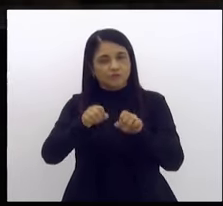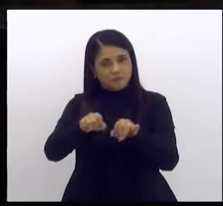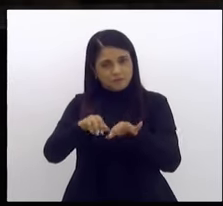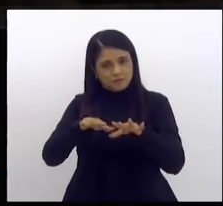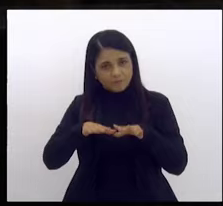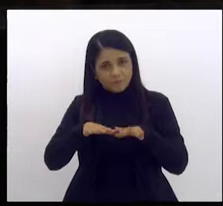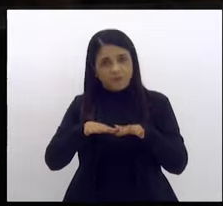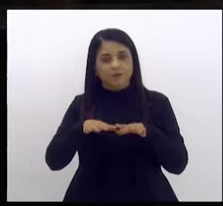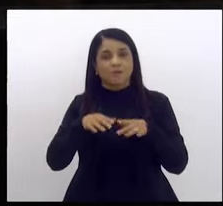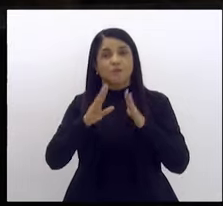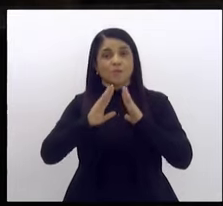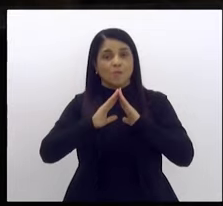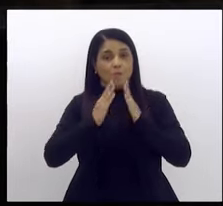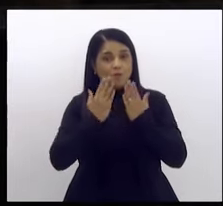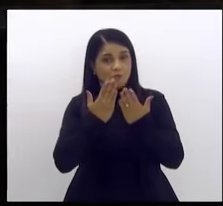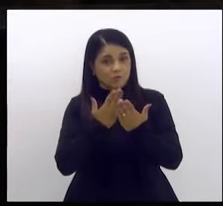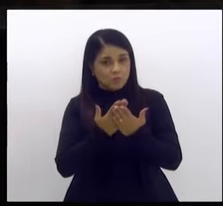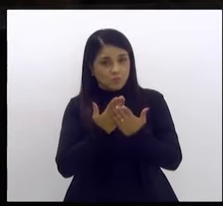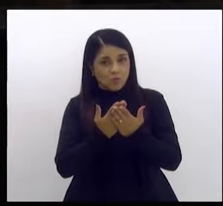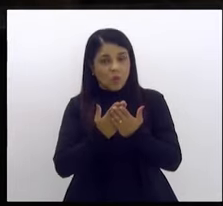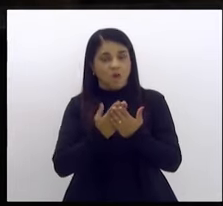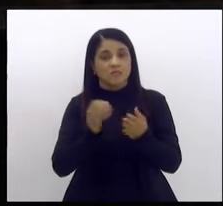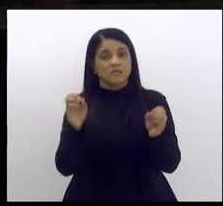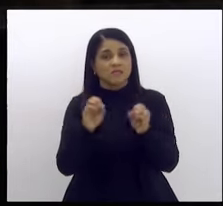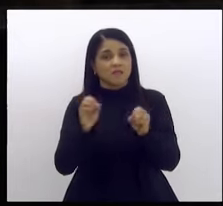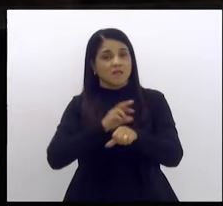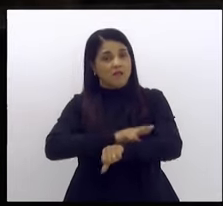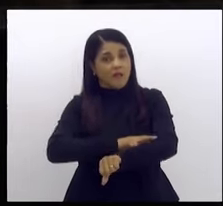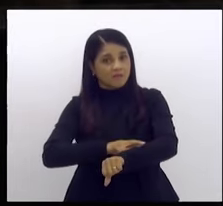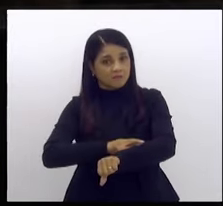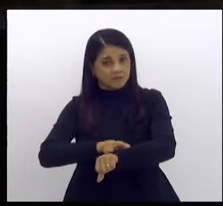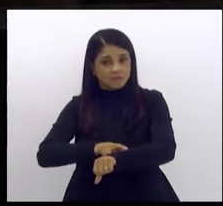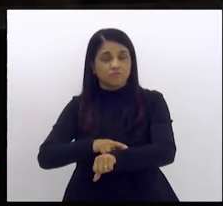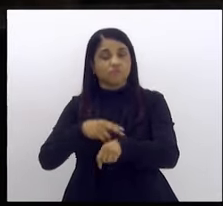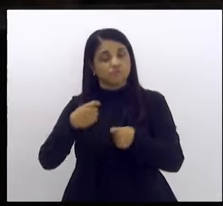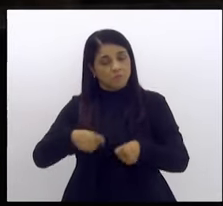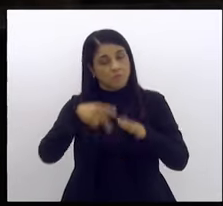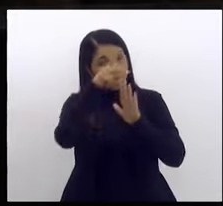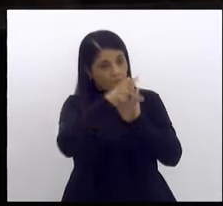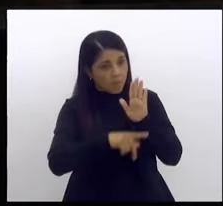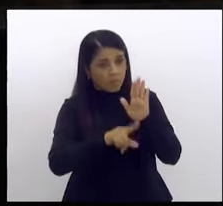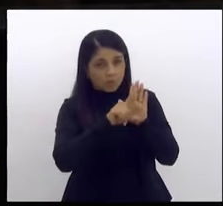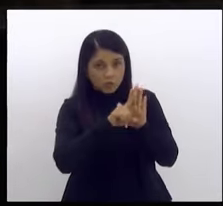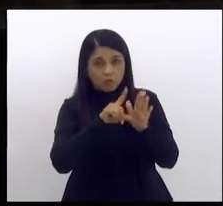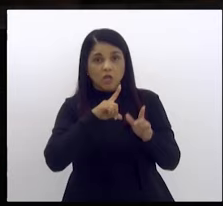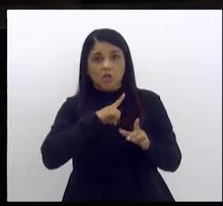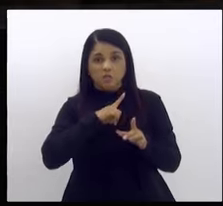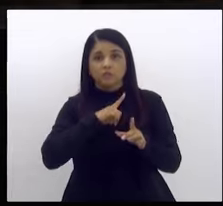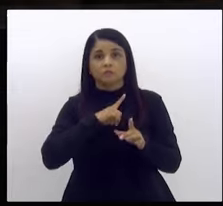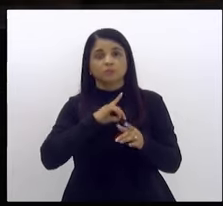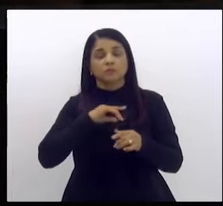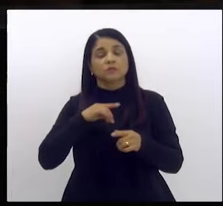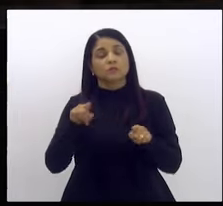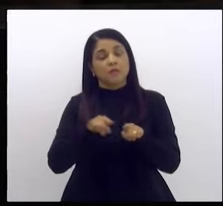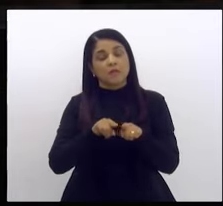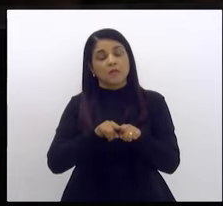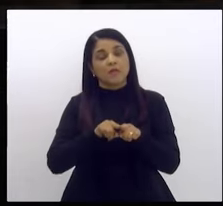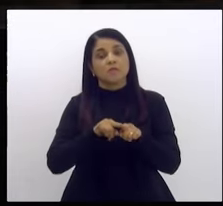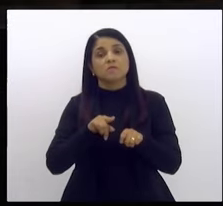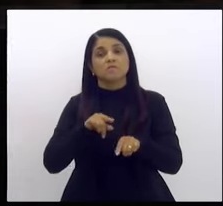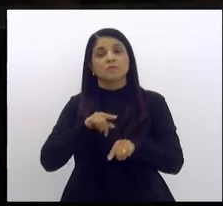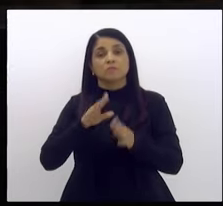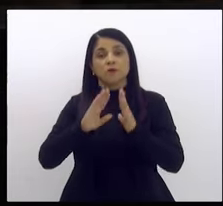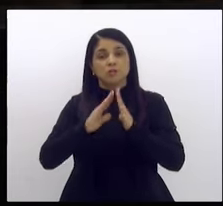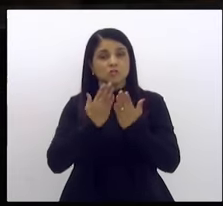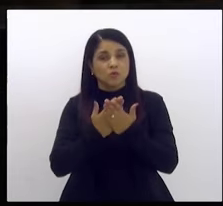Legislativa sobre uma escola sem racismo e nós também temos projetos de uma escola sem machismo, porque essa lógica